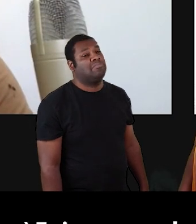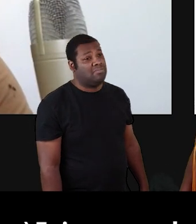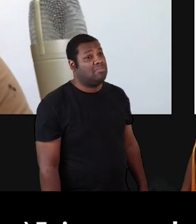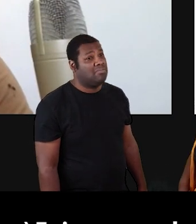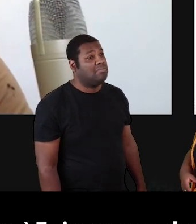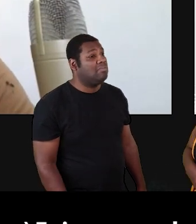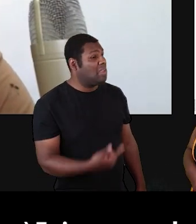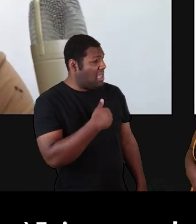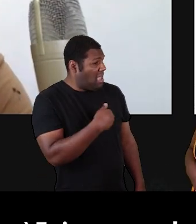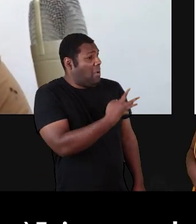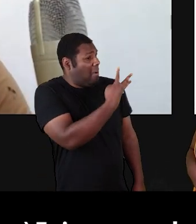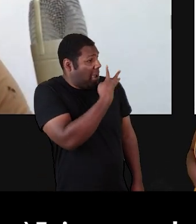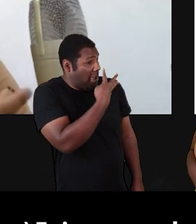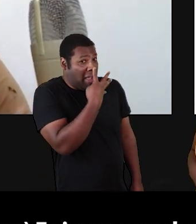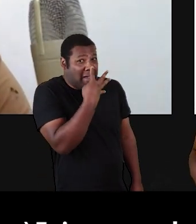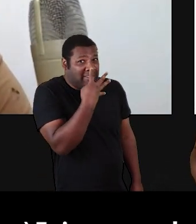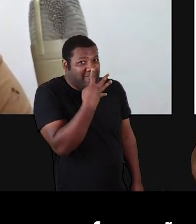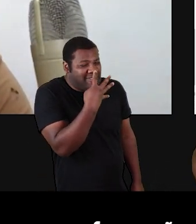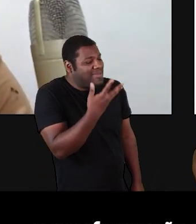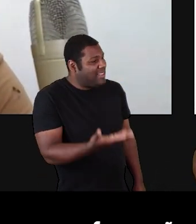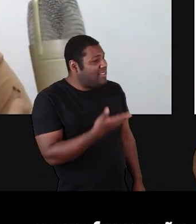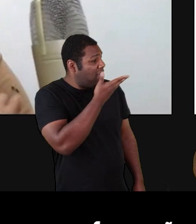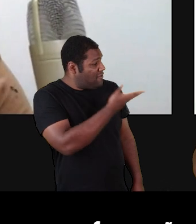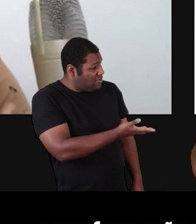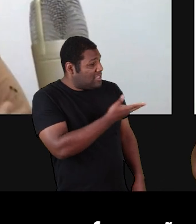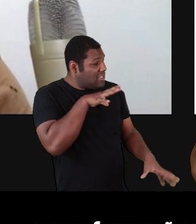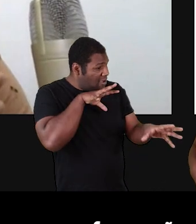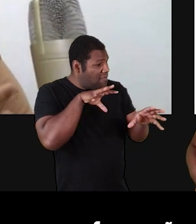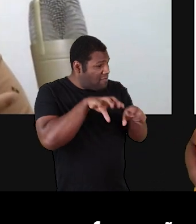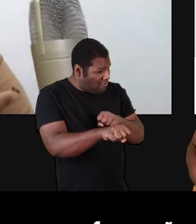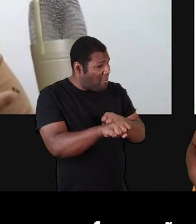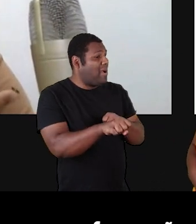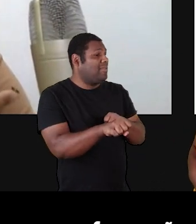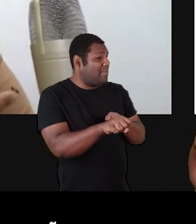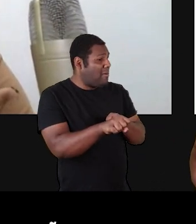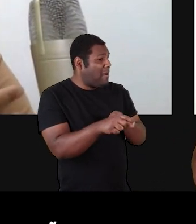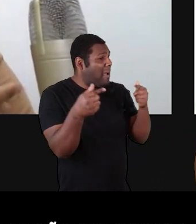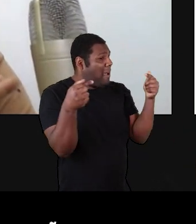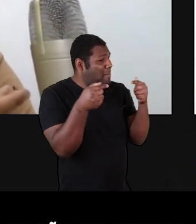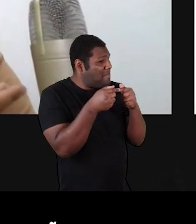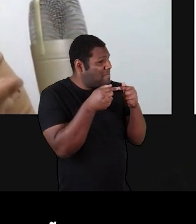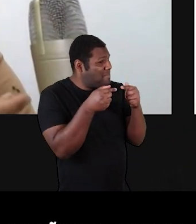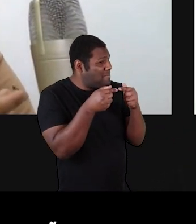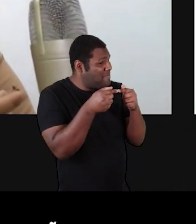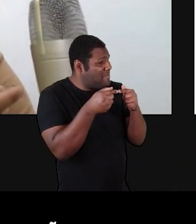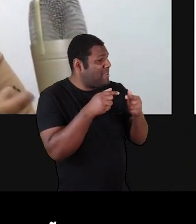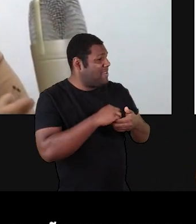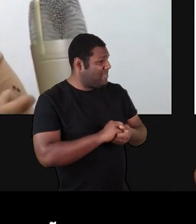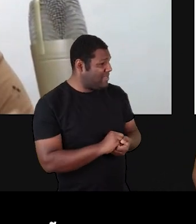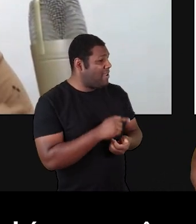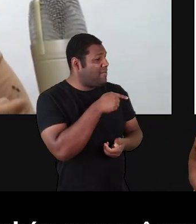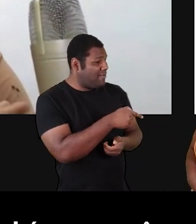E Silvio, que eu acho muito interessante porque a sua formação vem muito de, se eu não me engano,